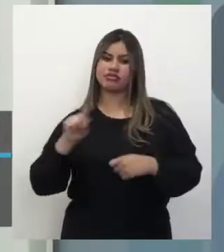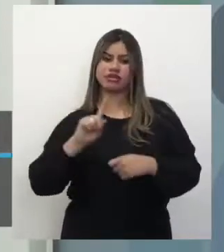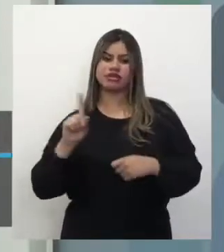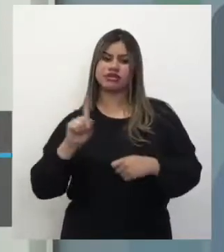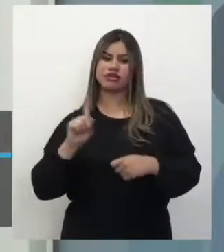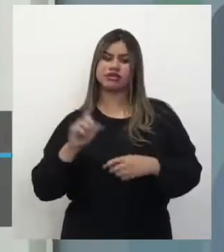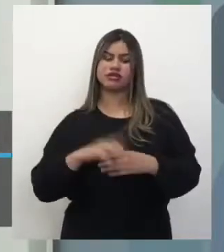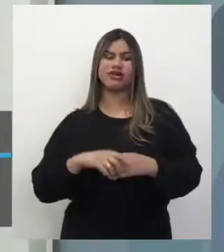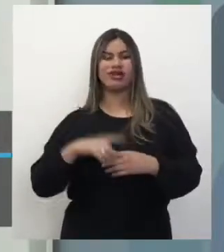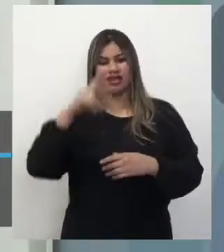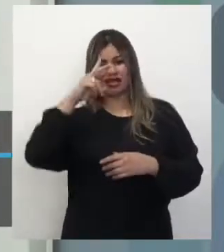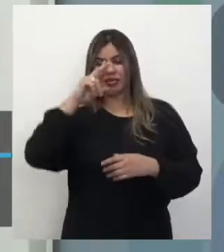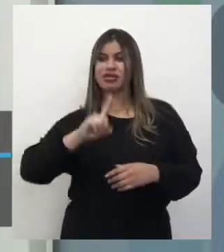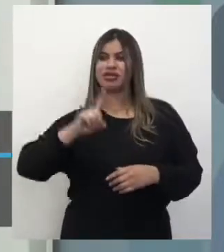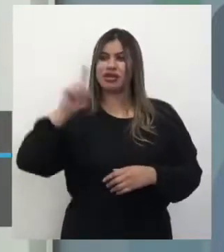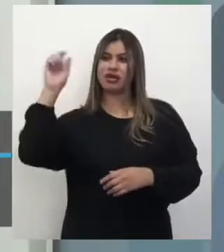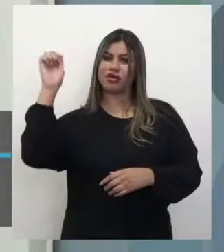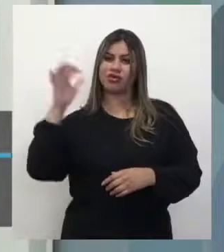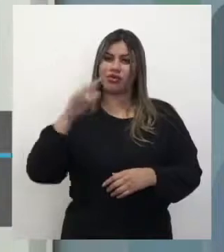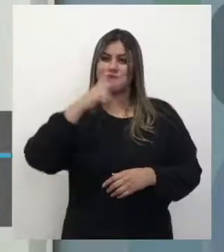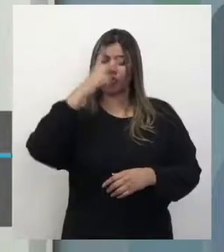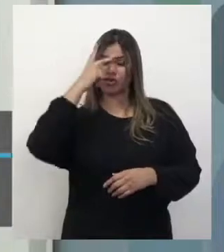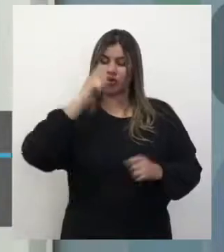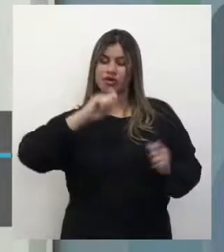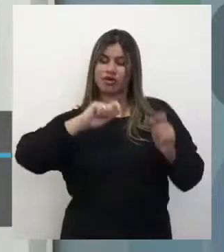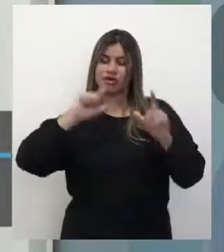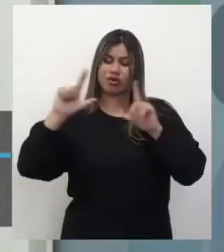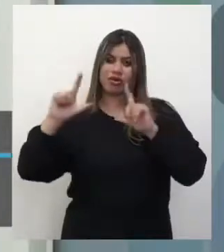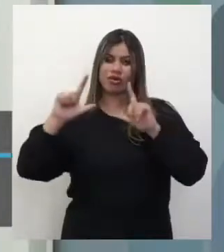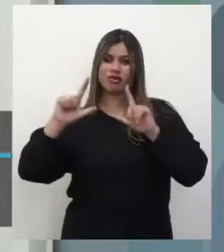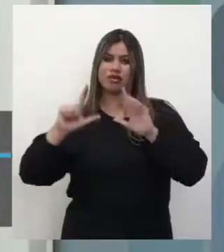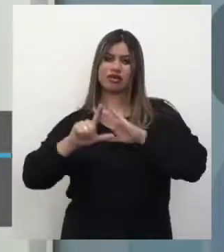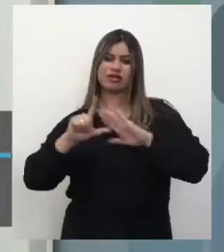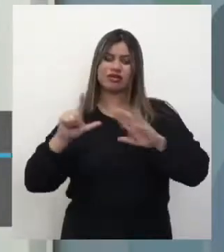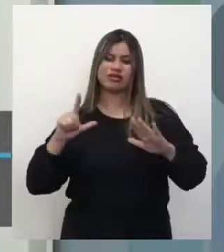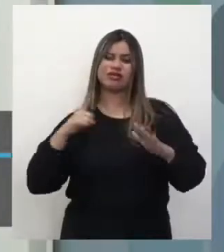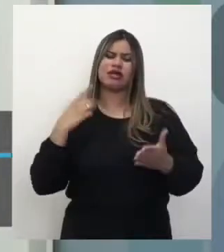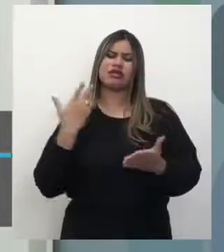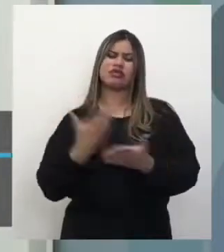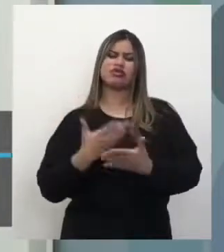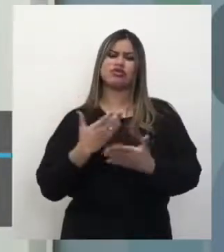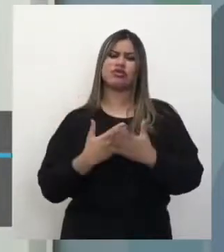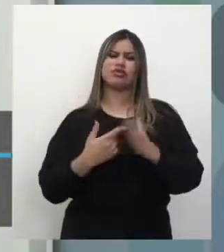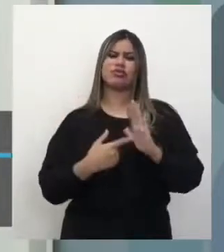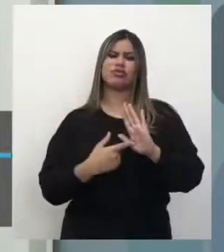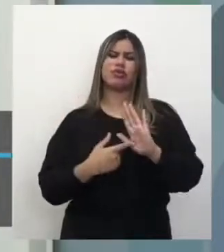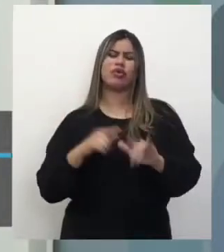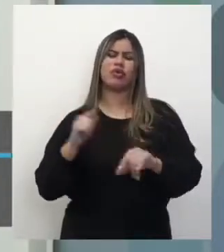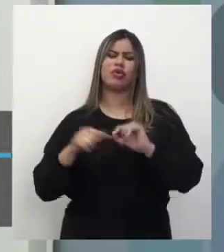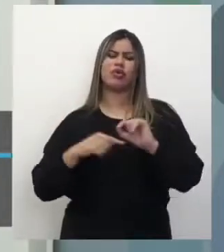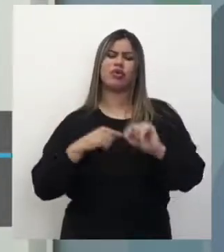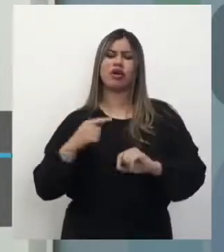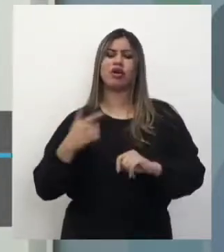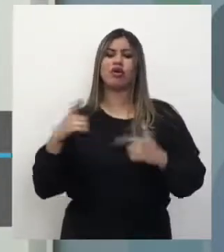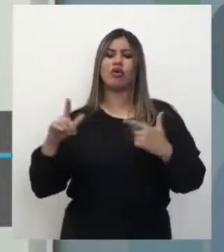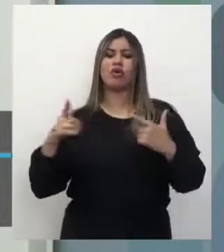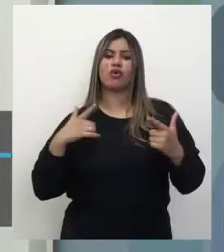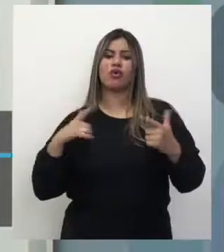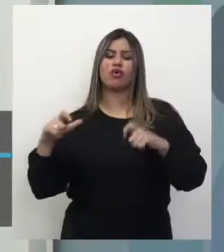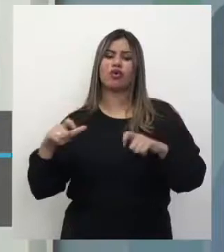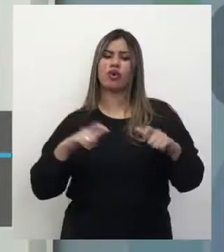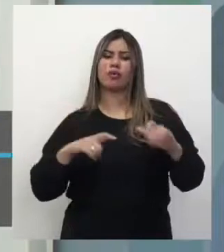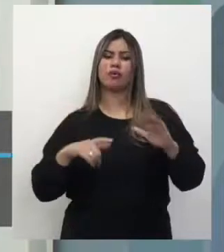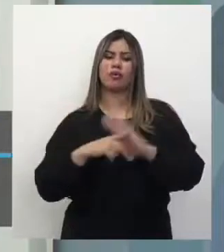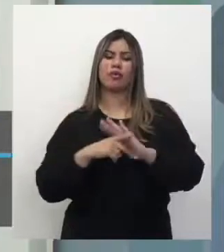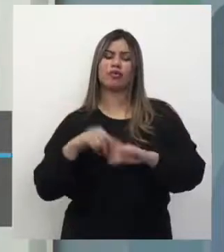ajuda quem cedo madruga, né? Então, existem até estudos que vão trazer essa questão de que talvez outros horários de trabalho,